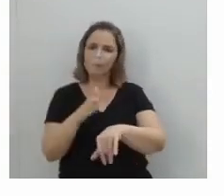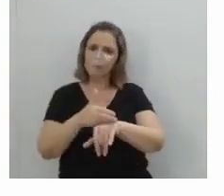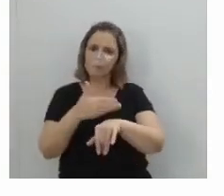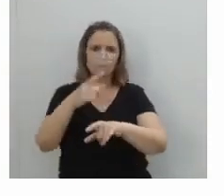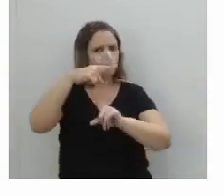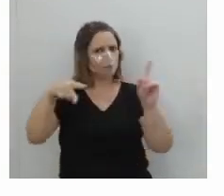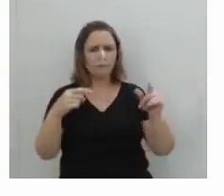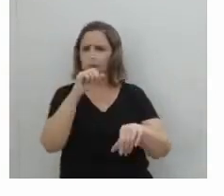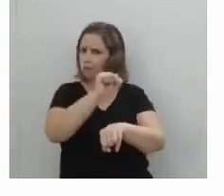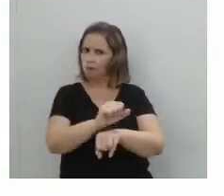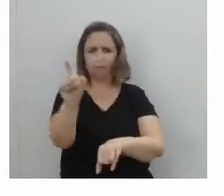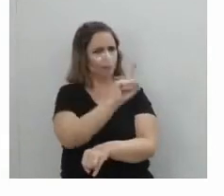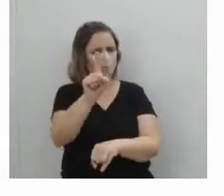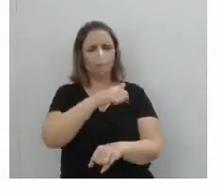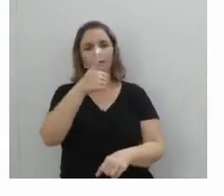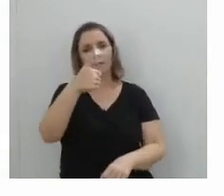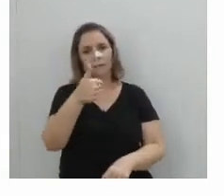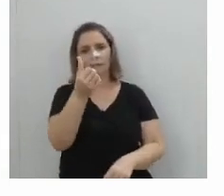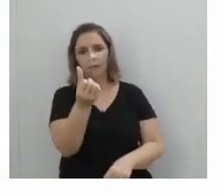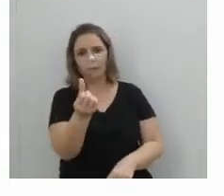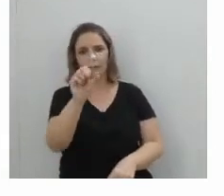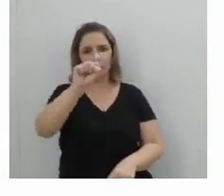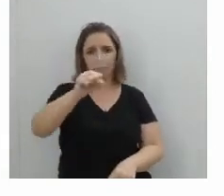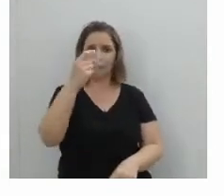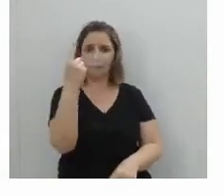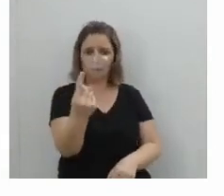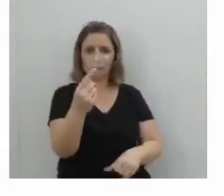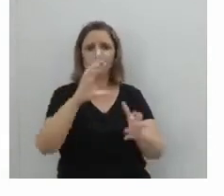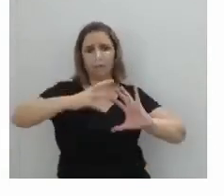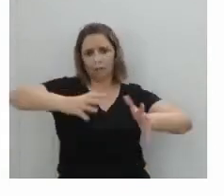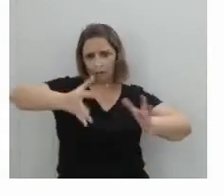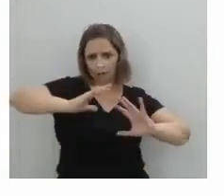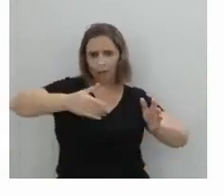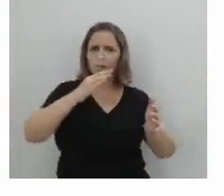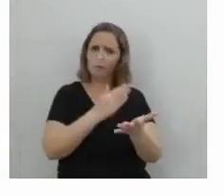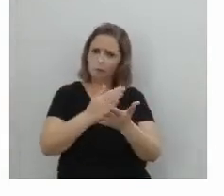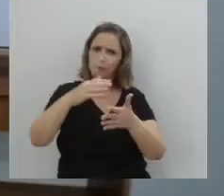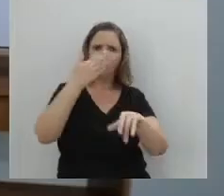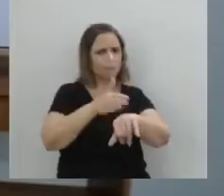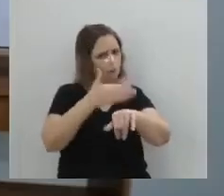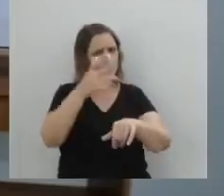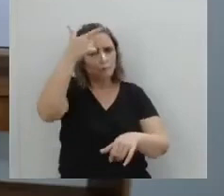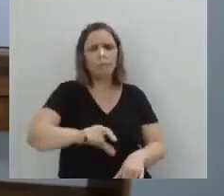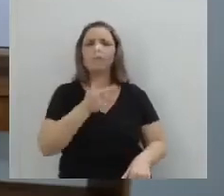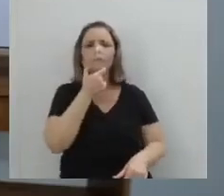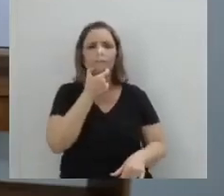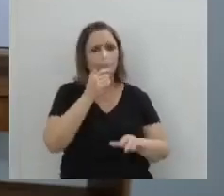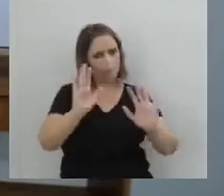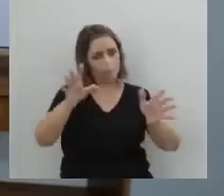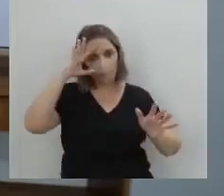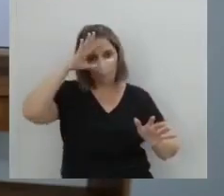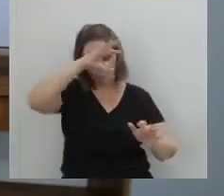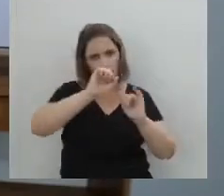em 1681, os jogos com bola voltaram a ser praticados na Inglaterra. Então, dá uma entendida